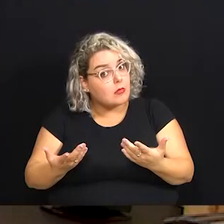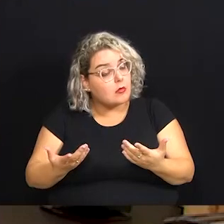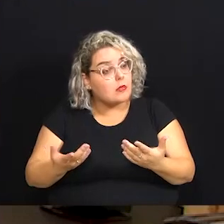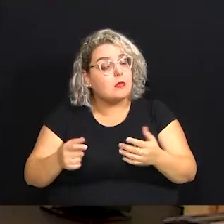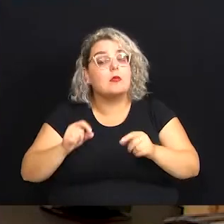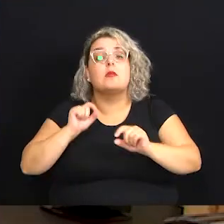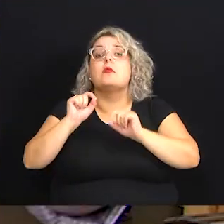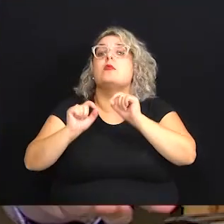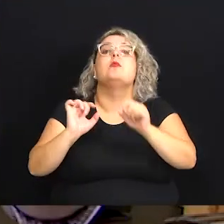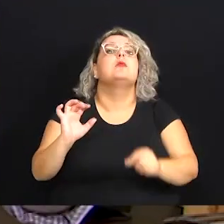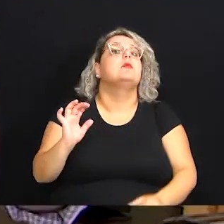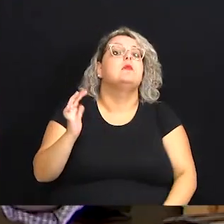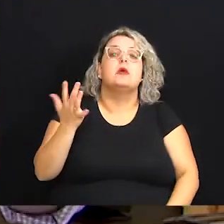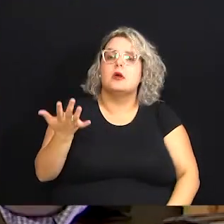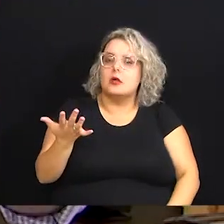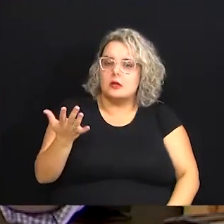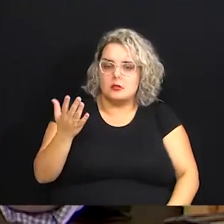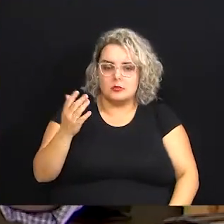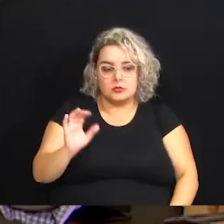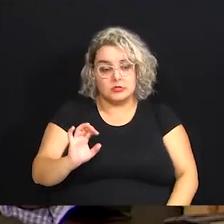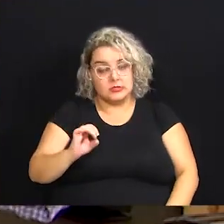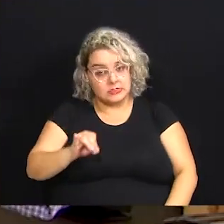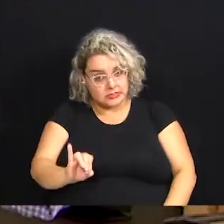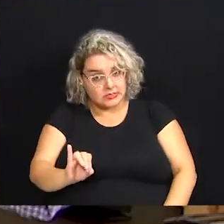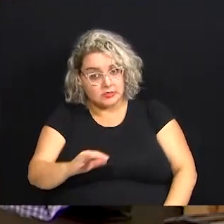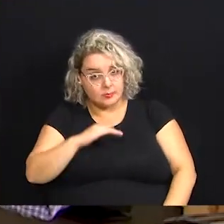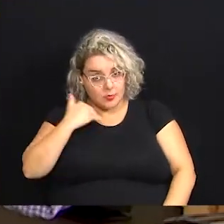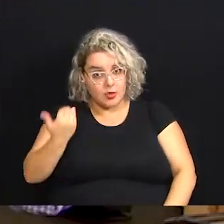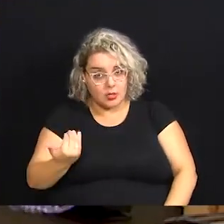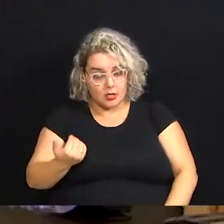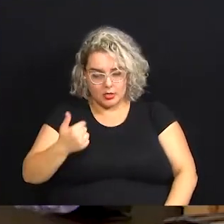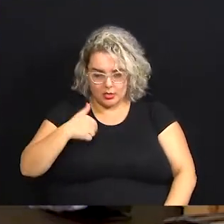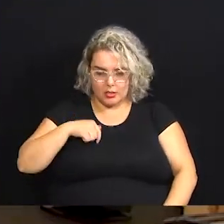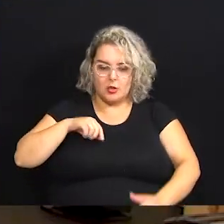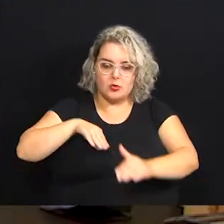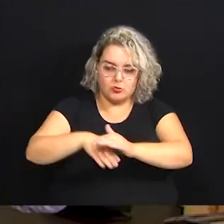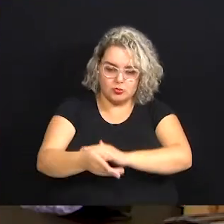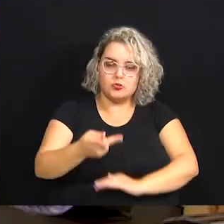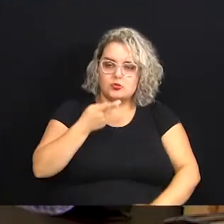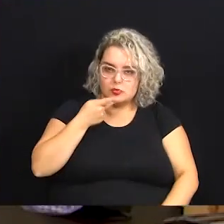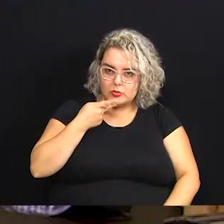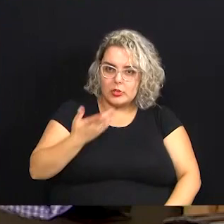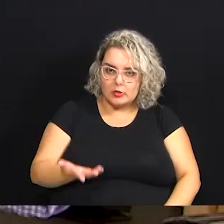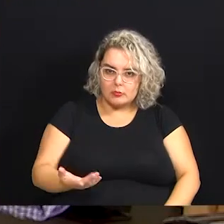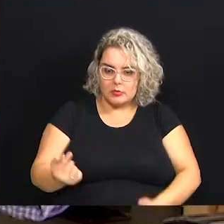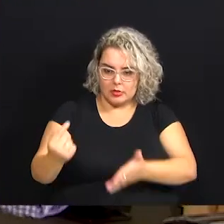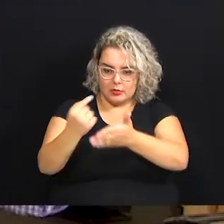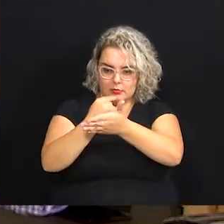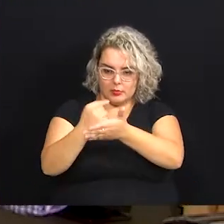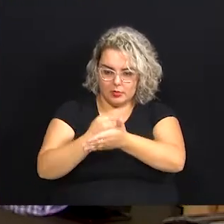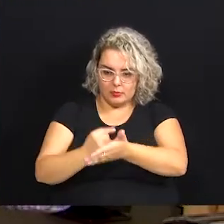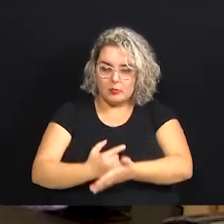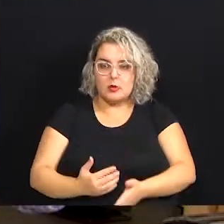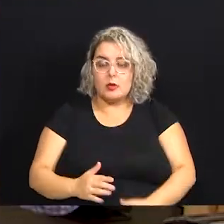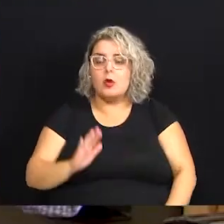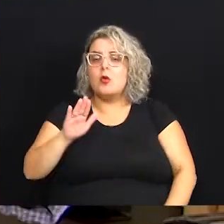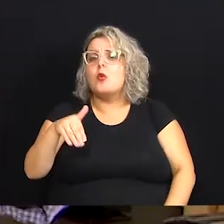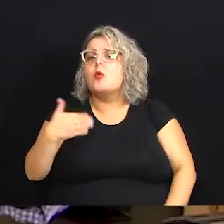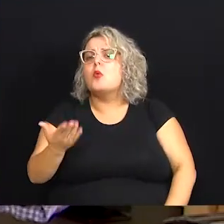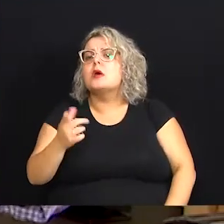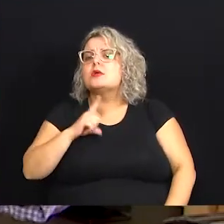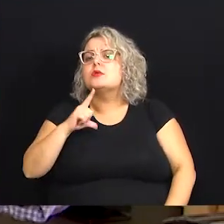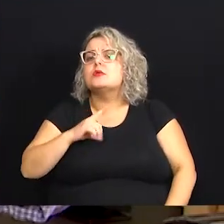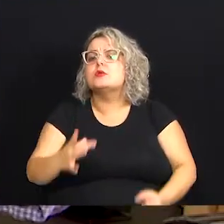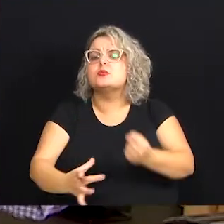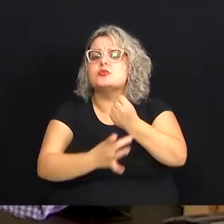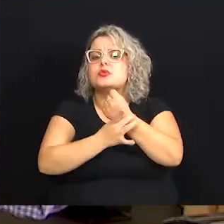com o que vai acontecer na sua falta. Então, eu costumo dizer, para quem me pergunta, quando que eu devo ter